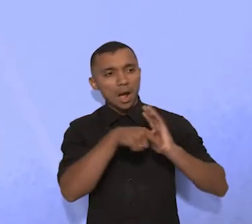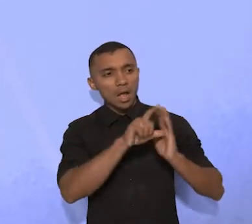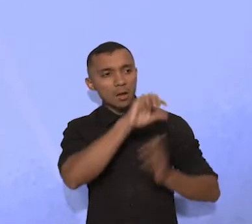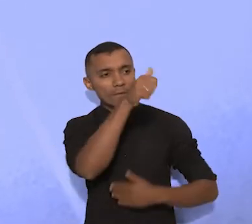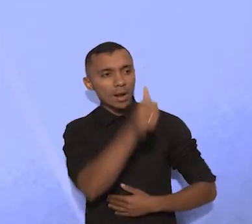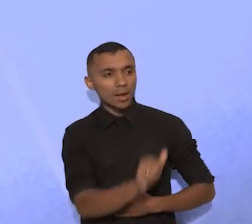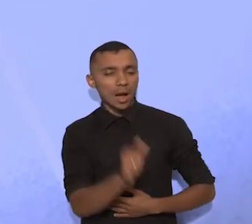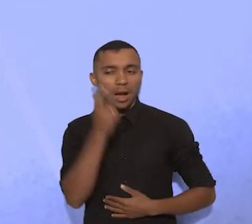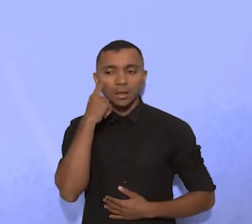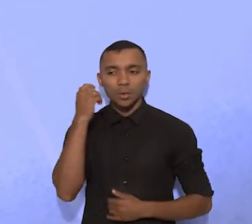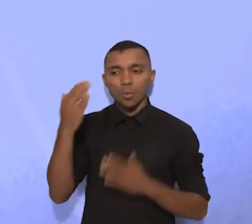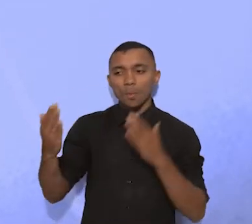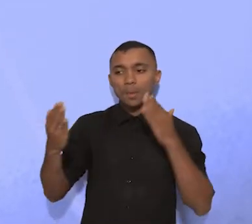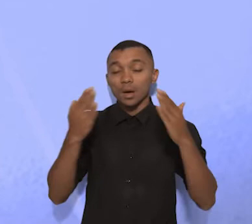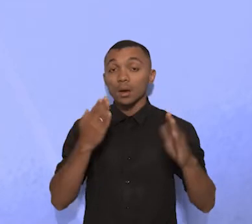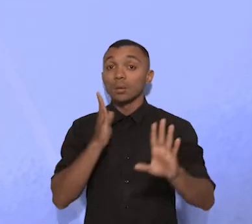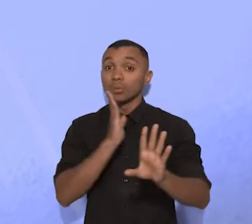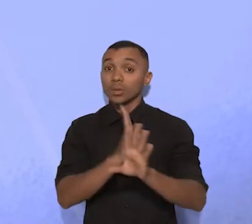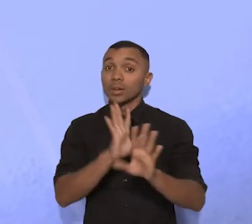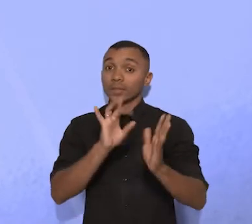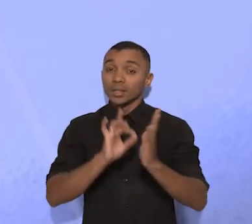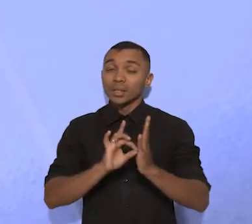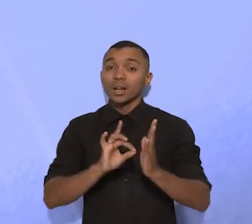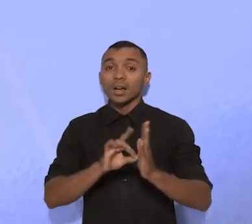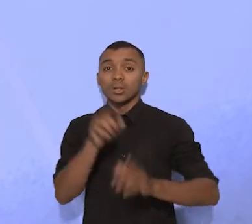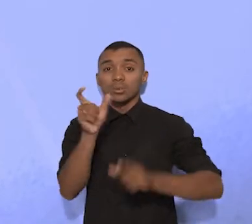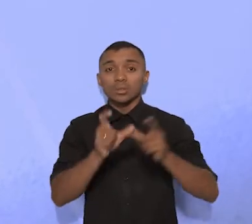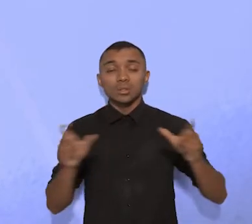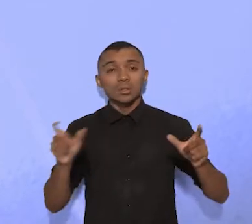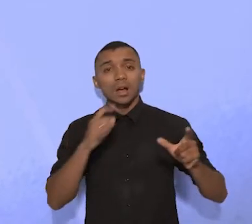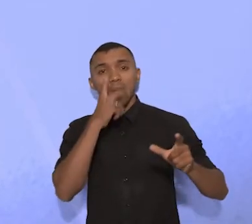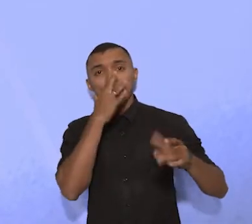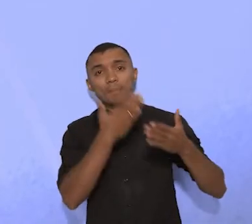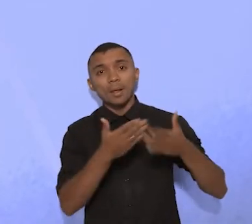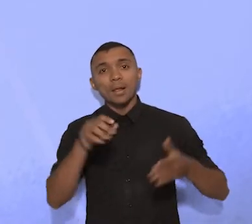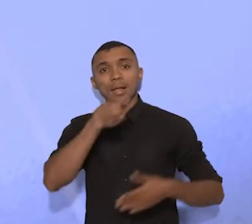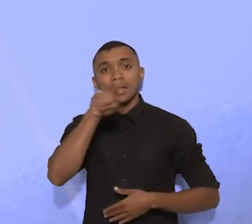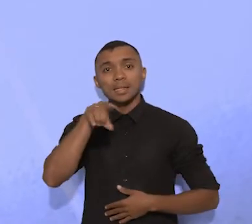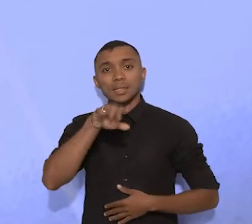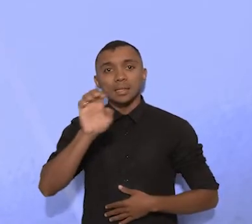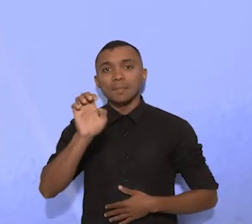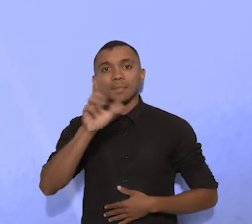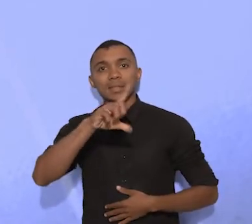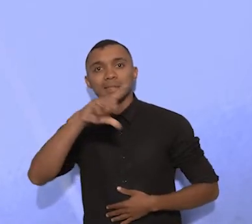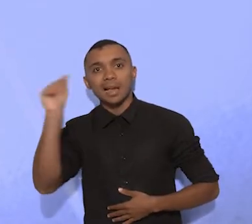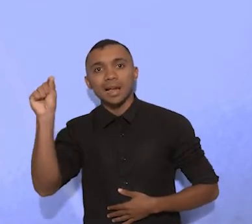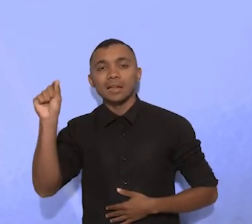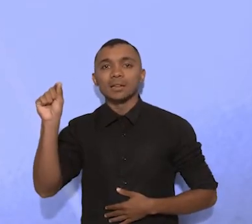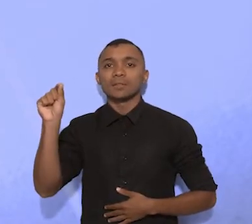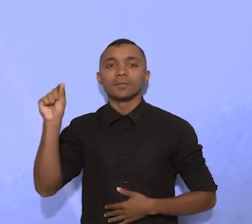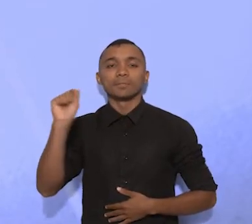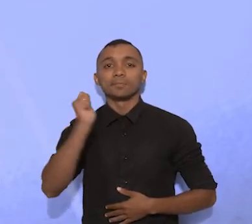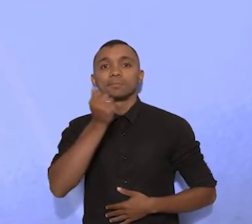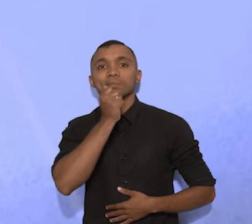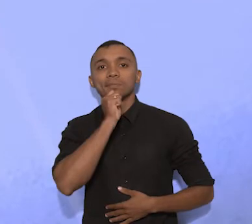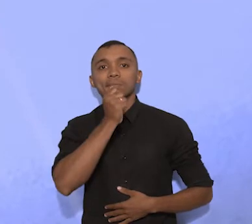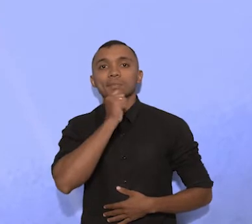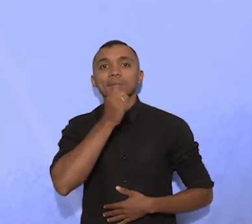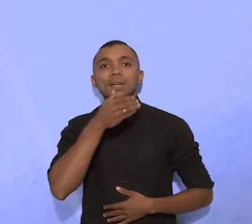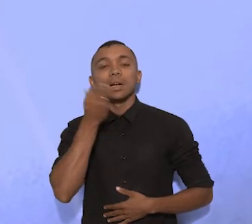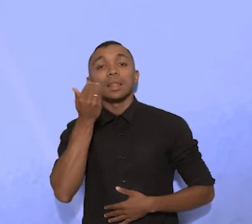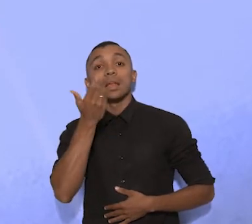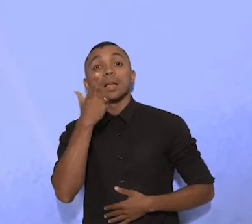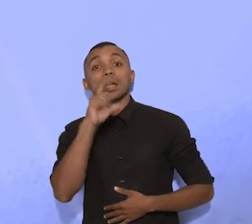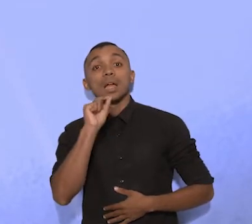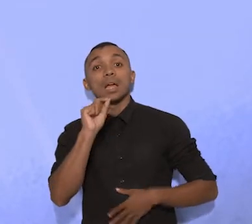de qualidade, até porque continua perdendo jogadores. O Zé Welleson saiu contundido do Clássico, ainda não foi divulgada